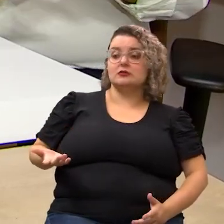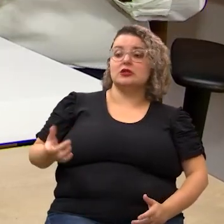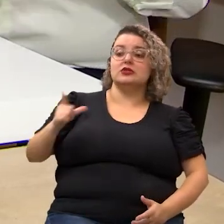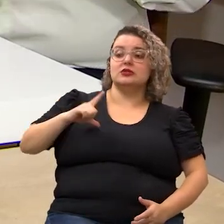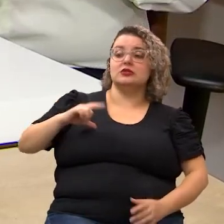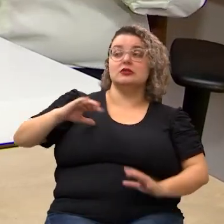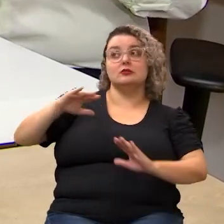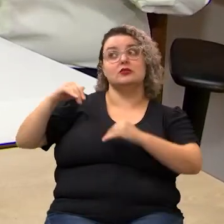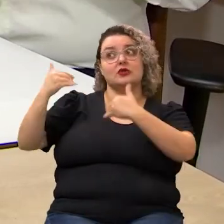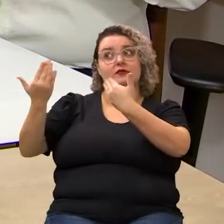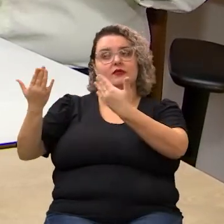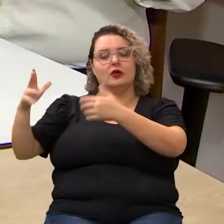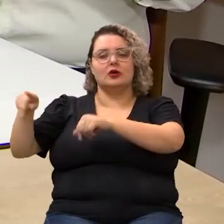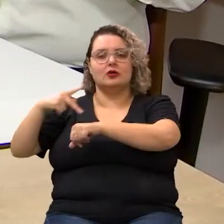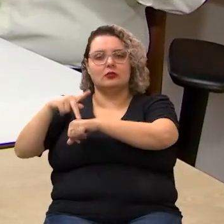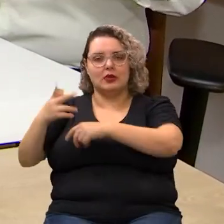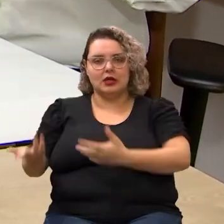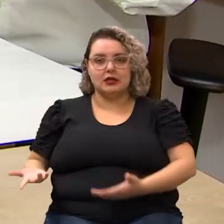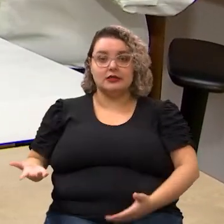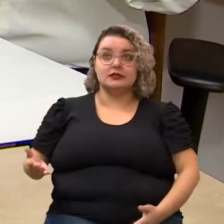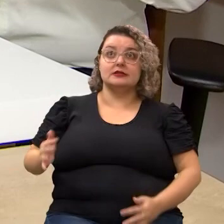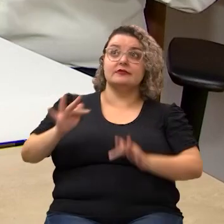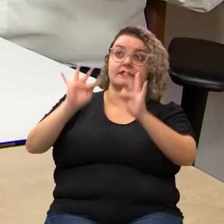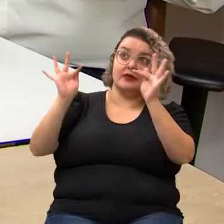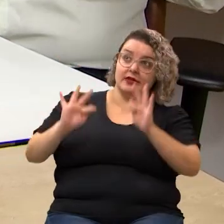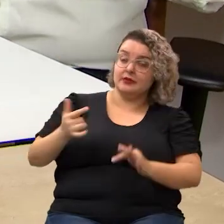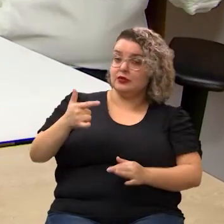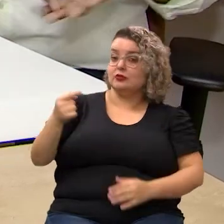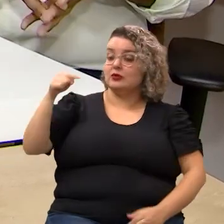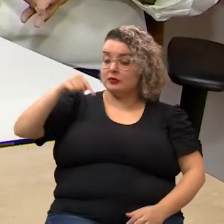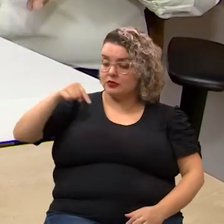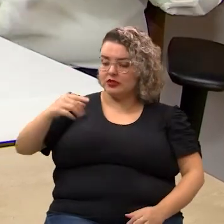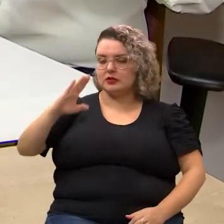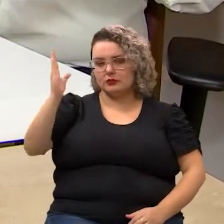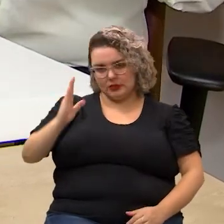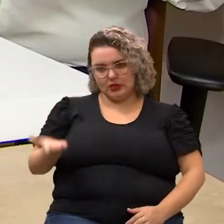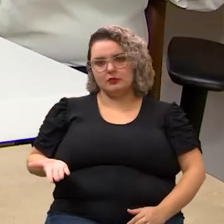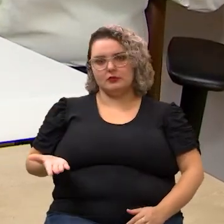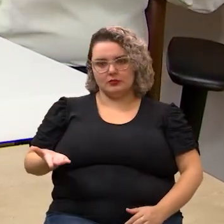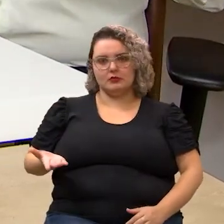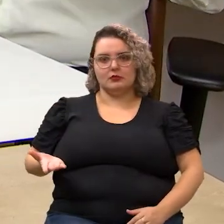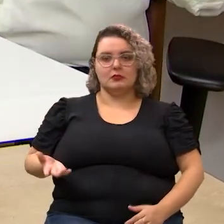catástrofes, mas nós vemos essas catástrofes climáticas,